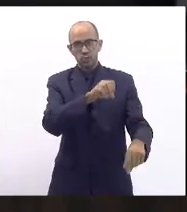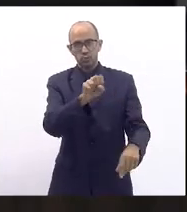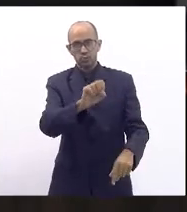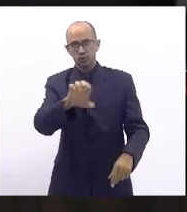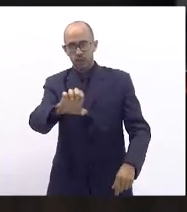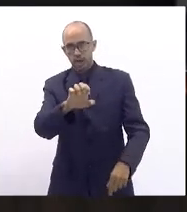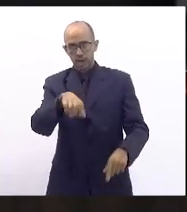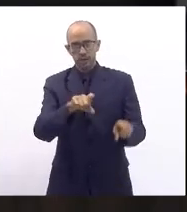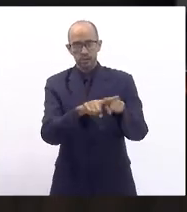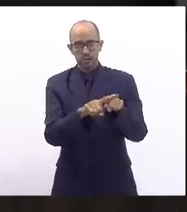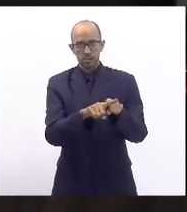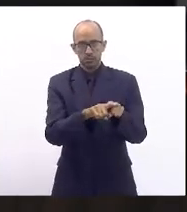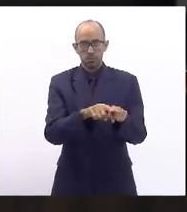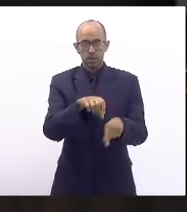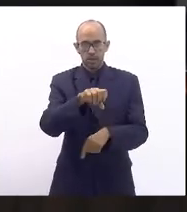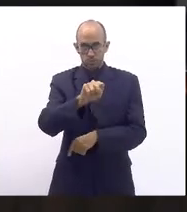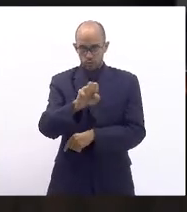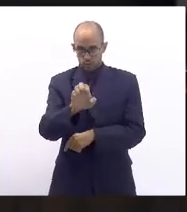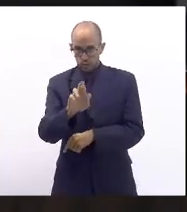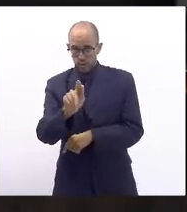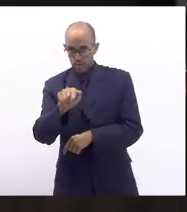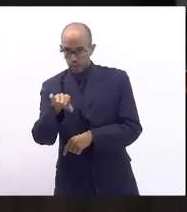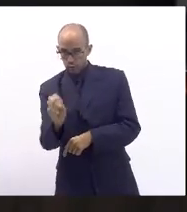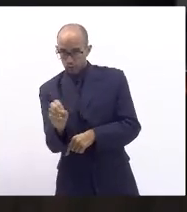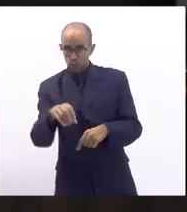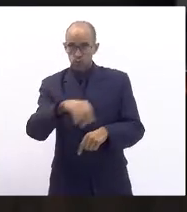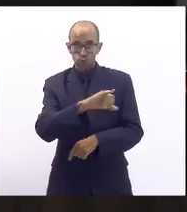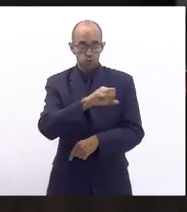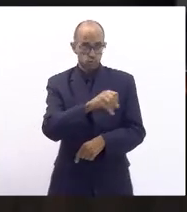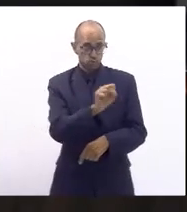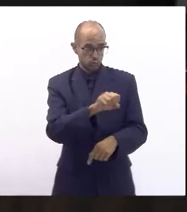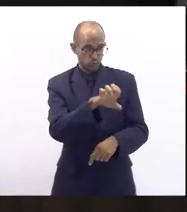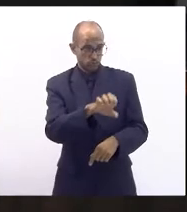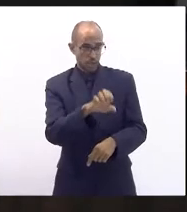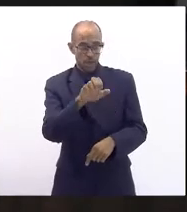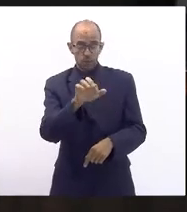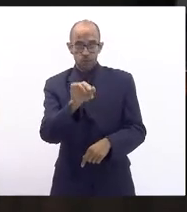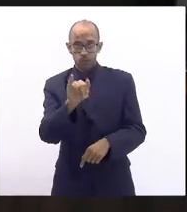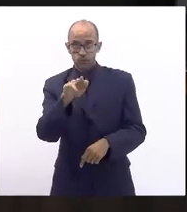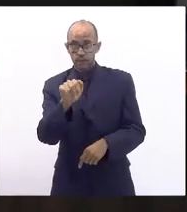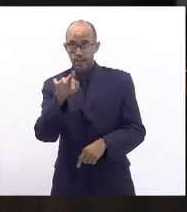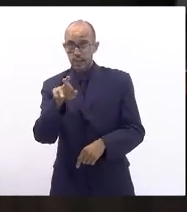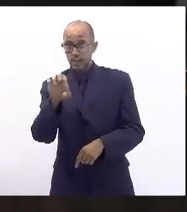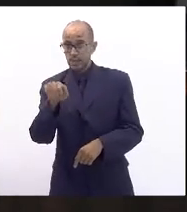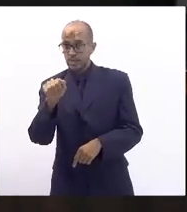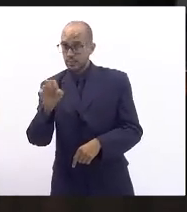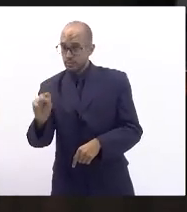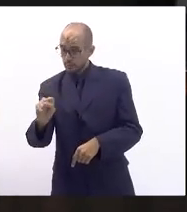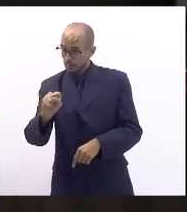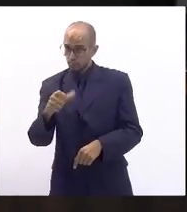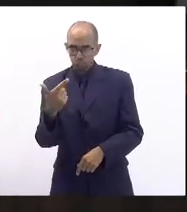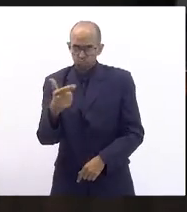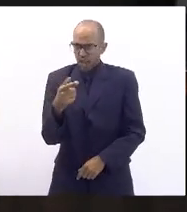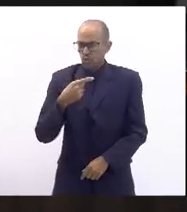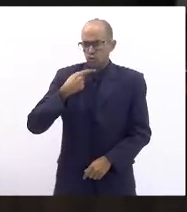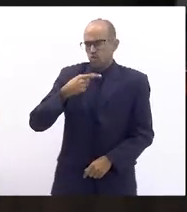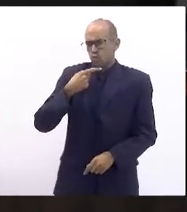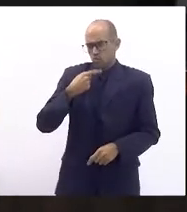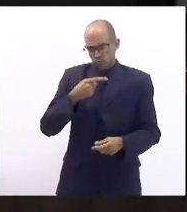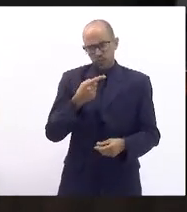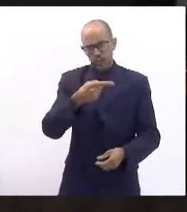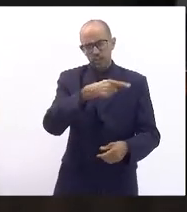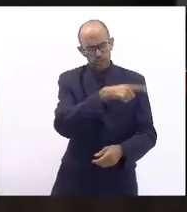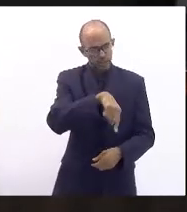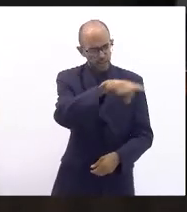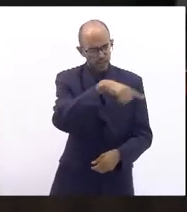ao General Sérgio Borges ao Coronel José Fernandes Figueira Sem dúvida alguma tem dado inestimáveis contribuições